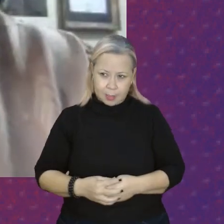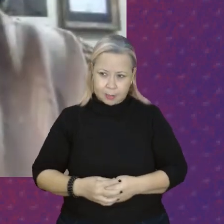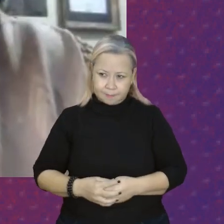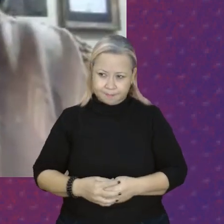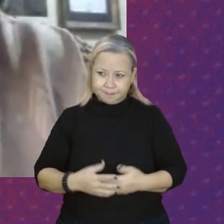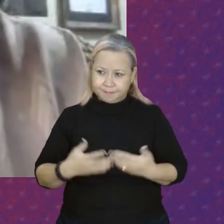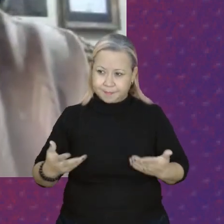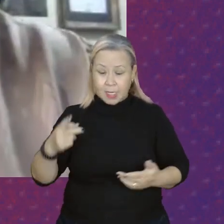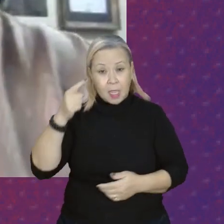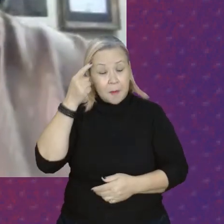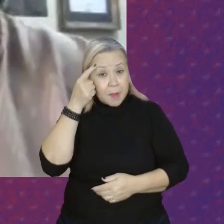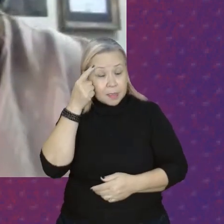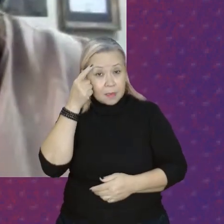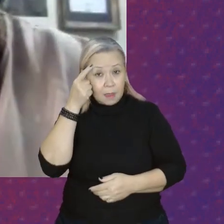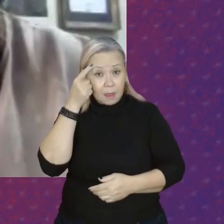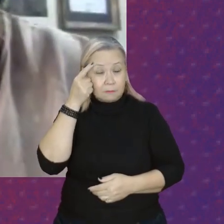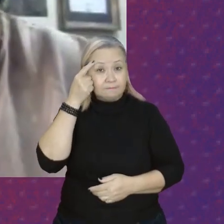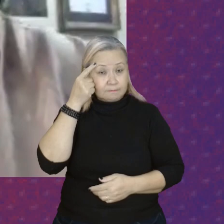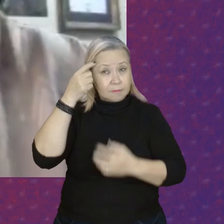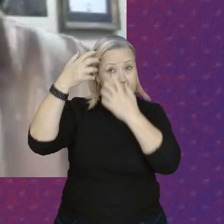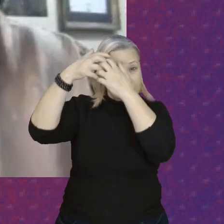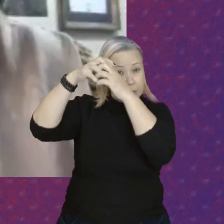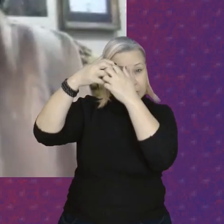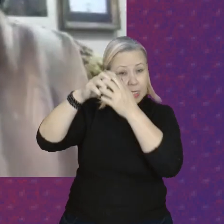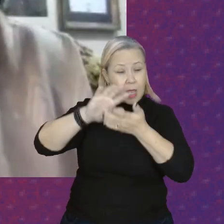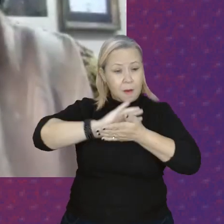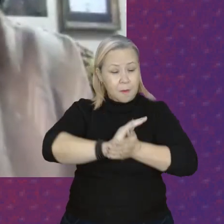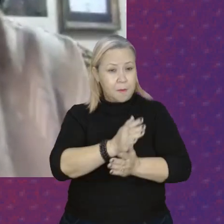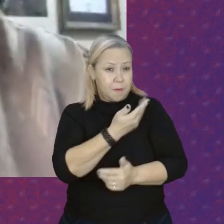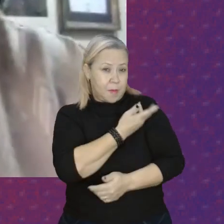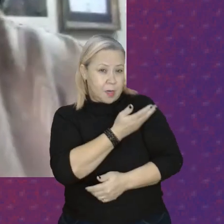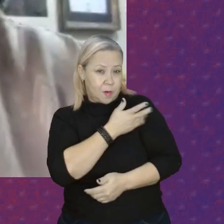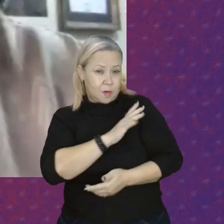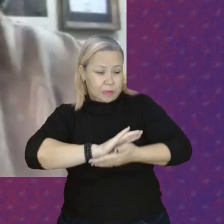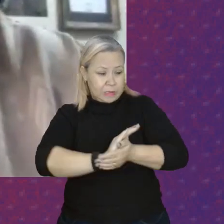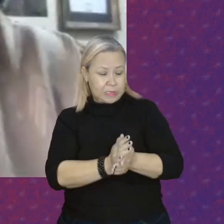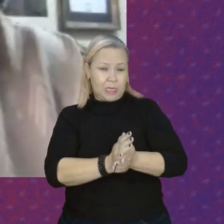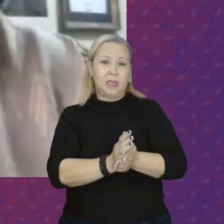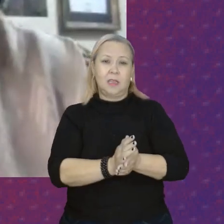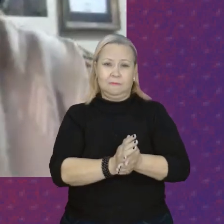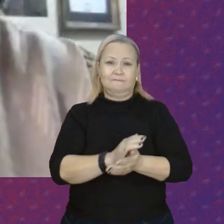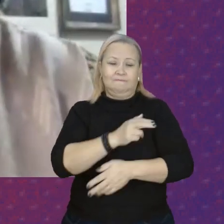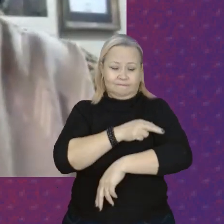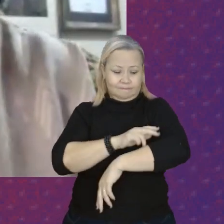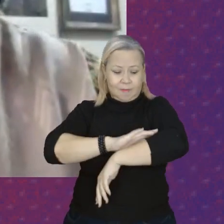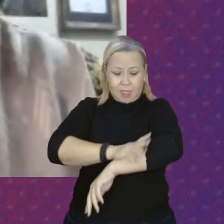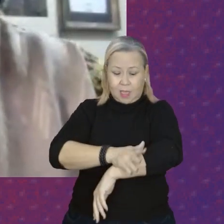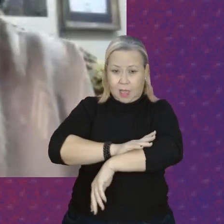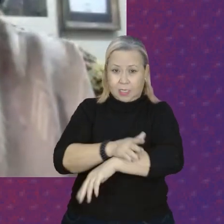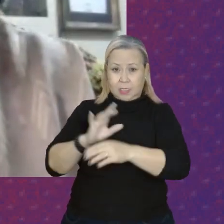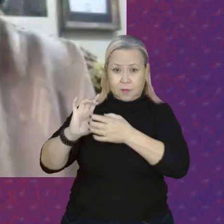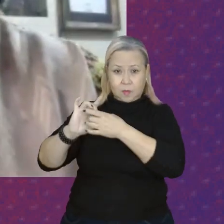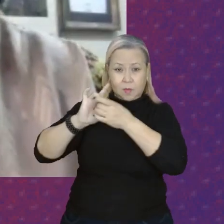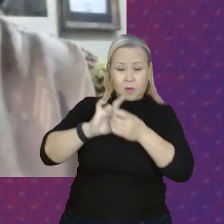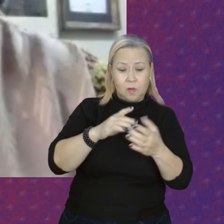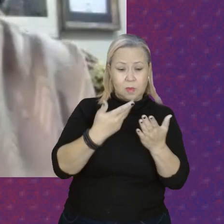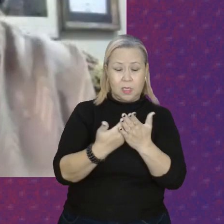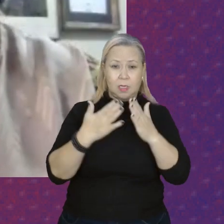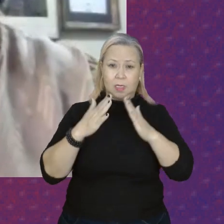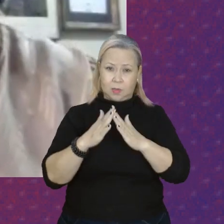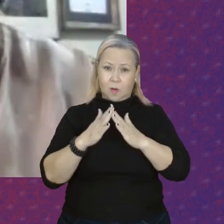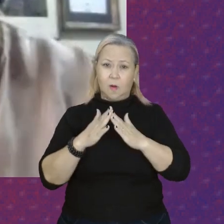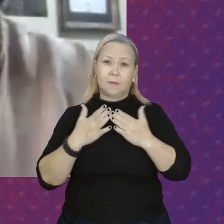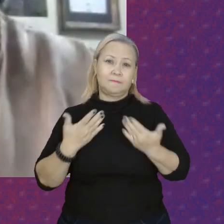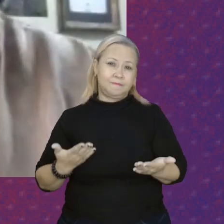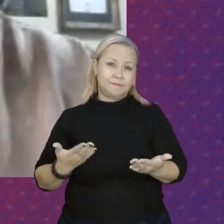Gente, pensar preconceito, discriminação e racismo, né, no contexto escolar